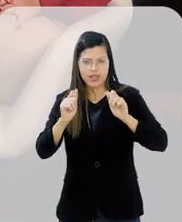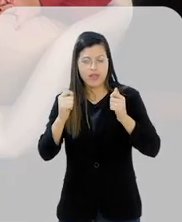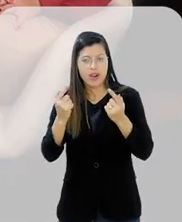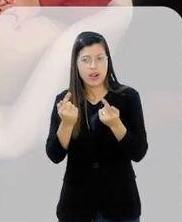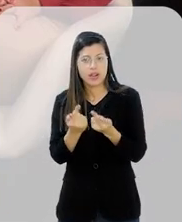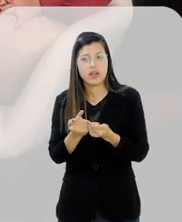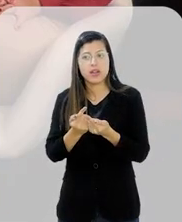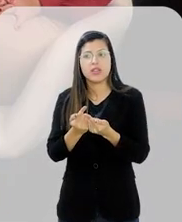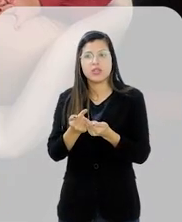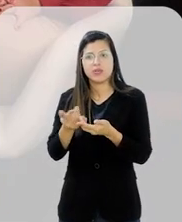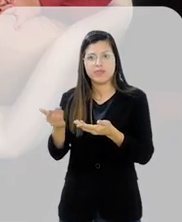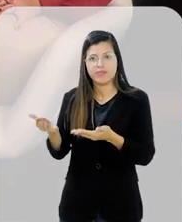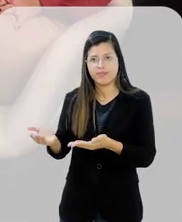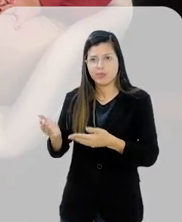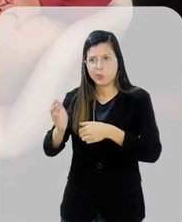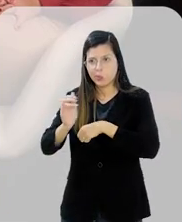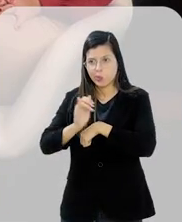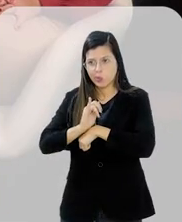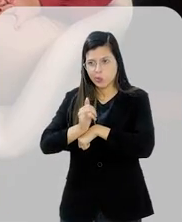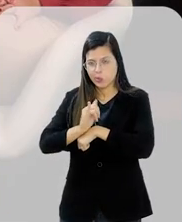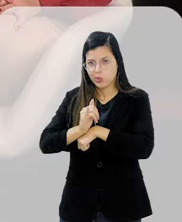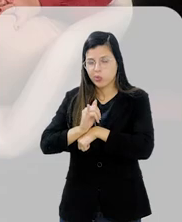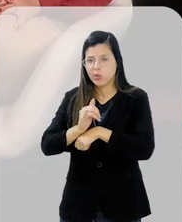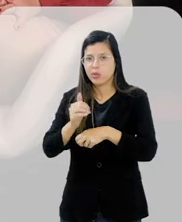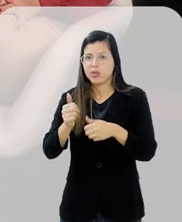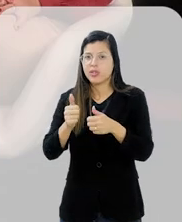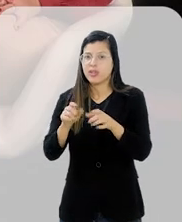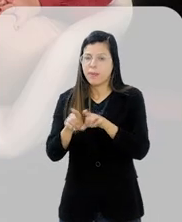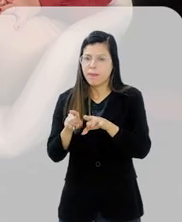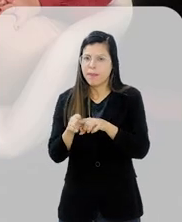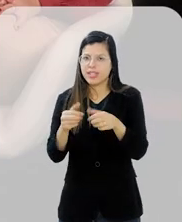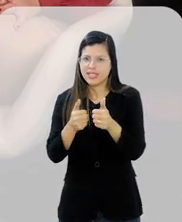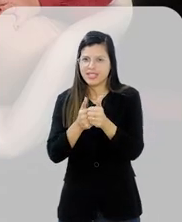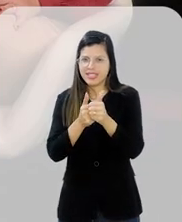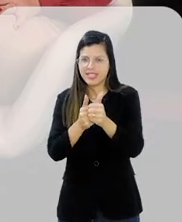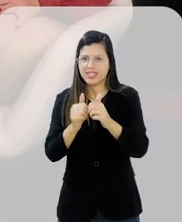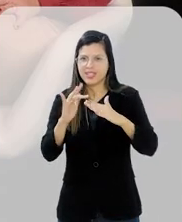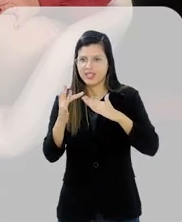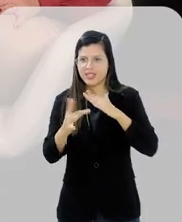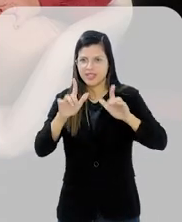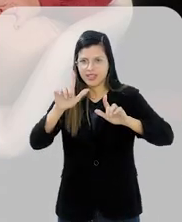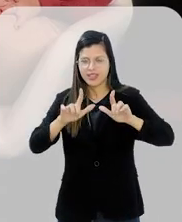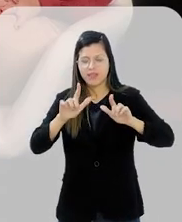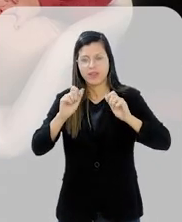Alerj, é só acessar o nosso canal no YouTube e nos seguir nas redes sociais.